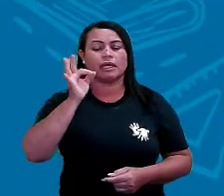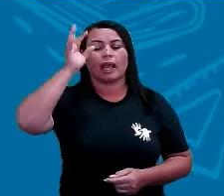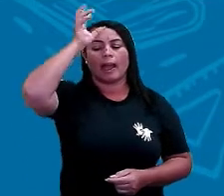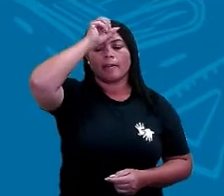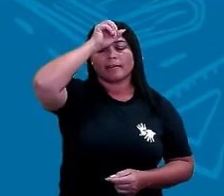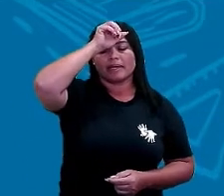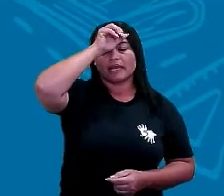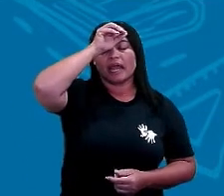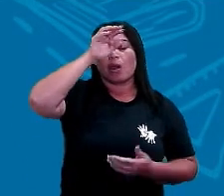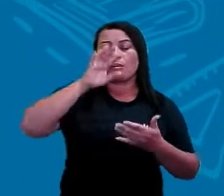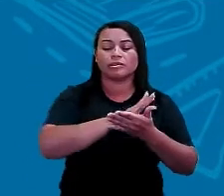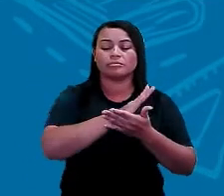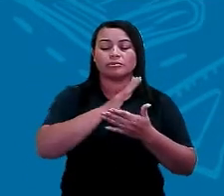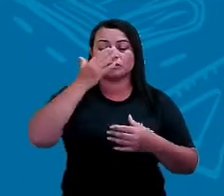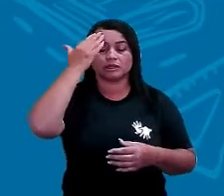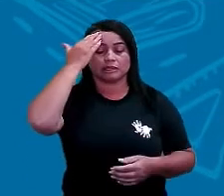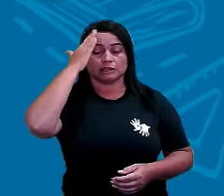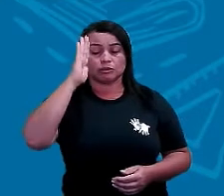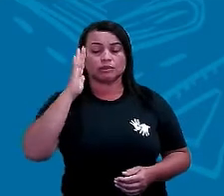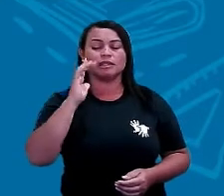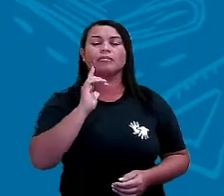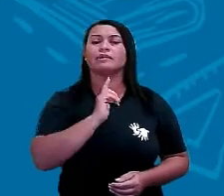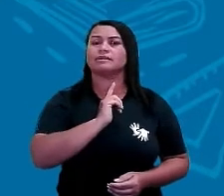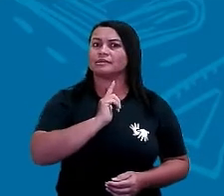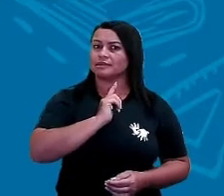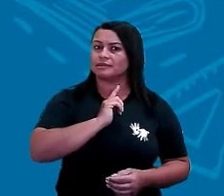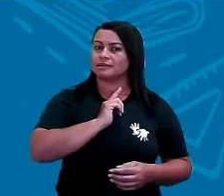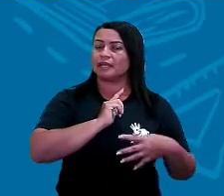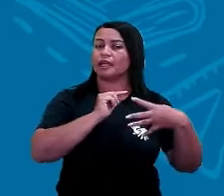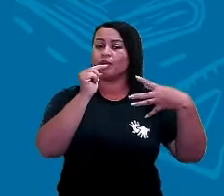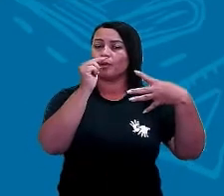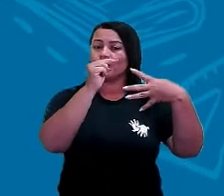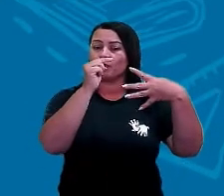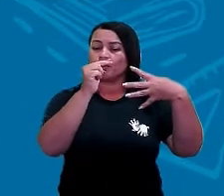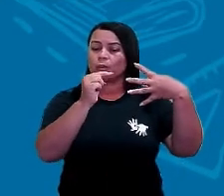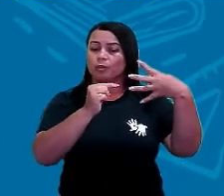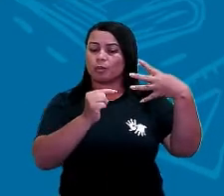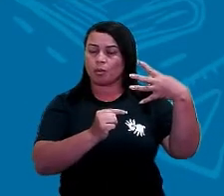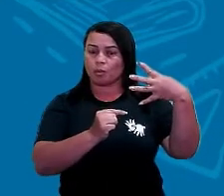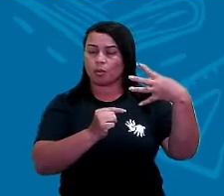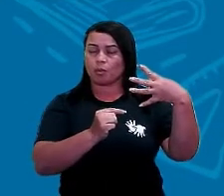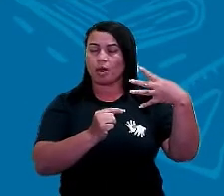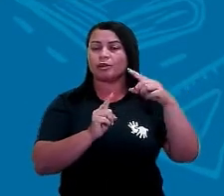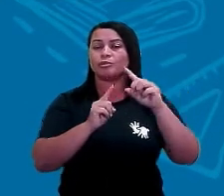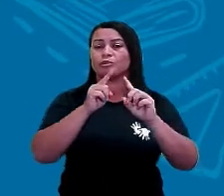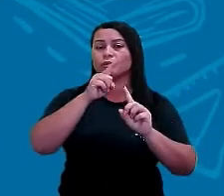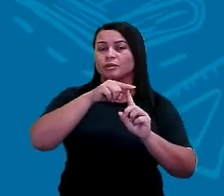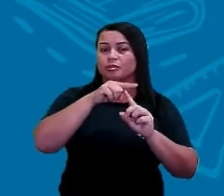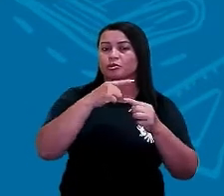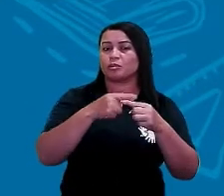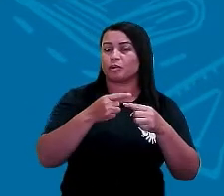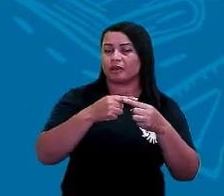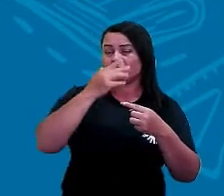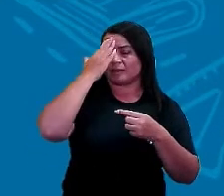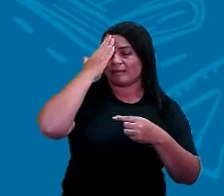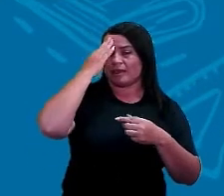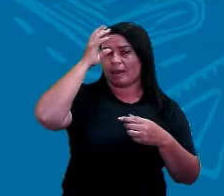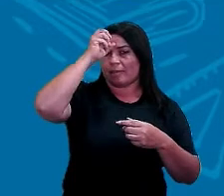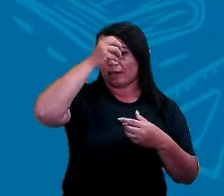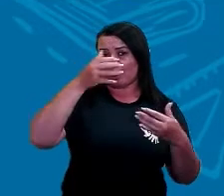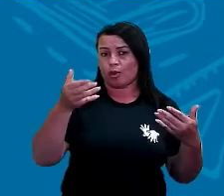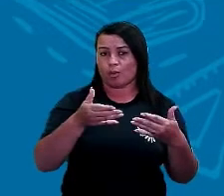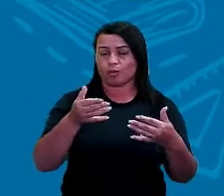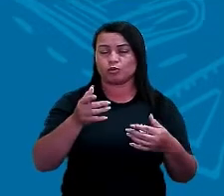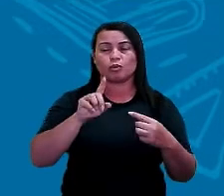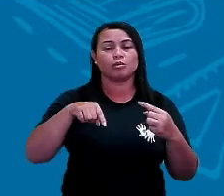para quem ainda não sabia que existe 4 tipos, né, de porquês, vai saber e vai aprender hoje, tá? Então